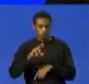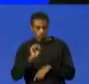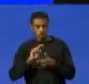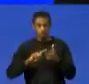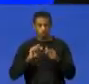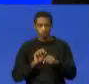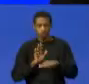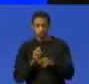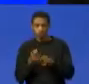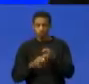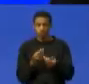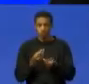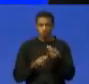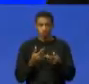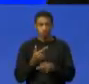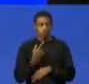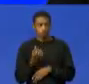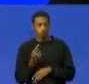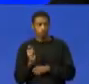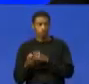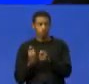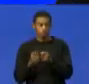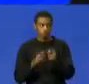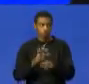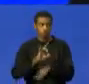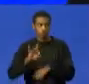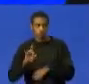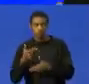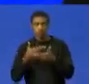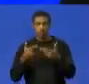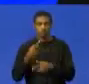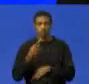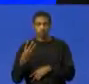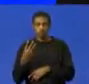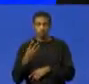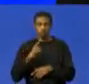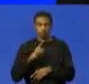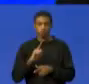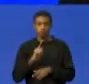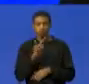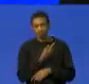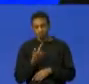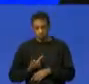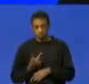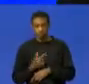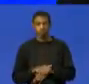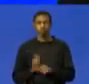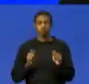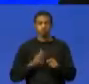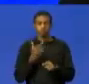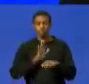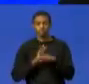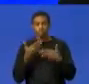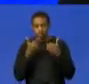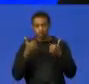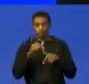o financiamento, o repasse de verbas entre as 3 esferas de governo para a garantia de